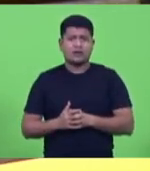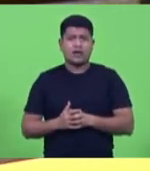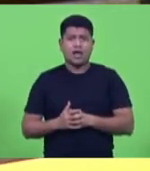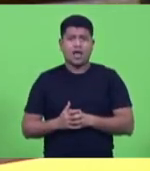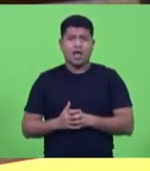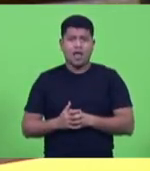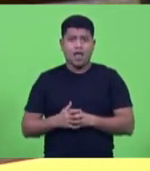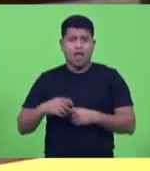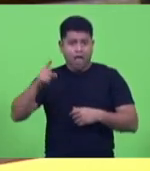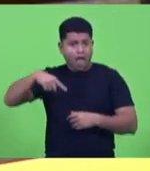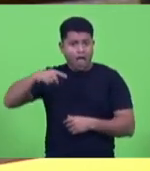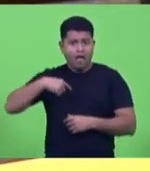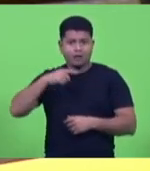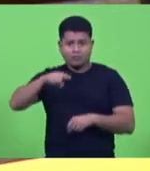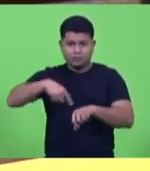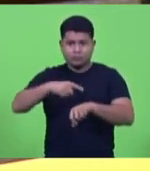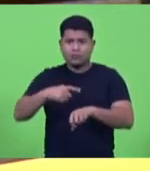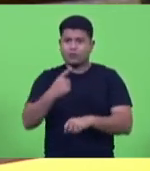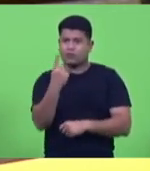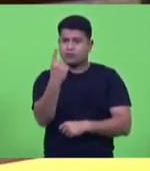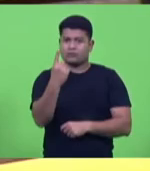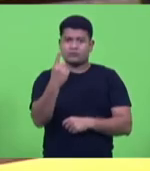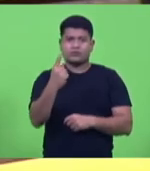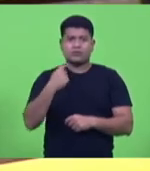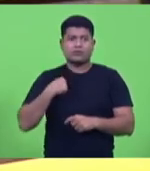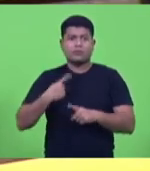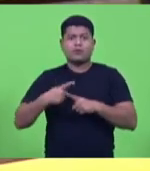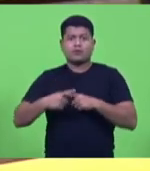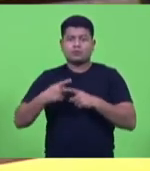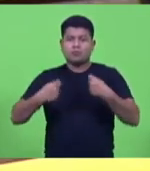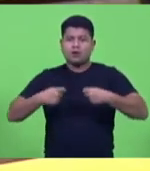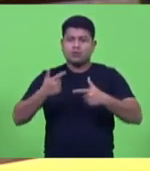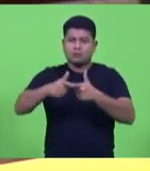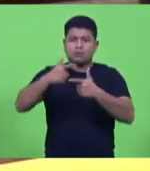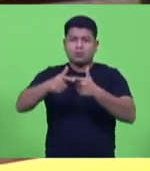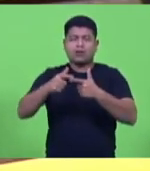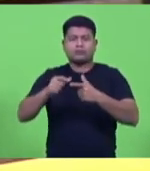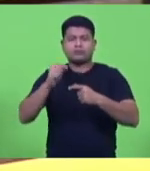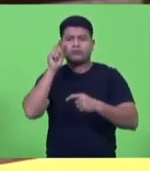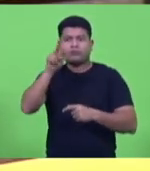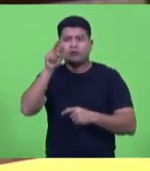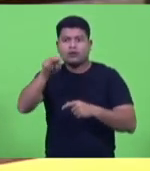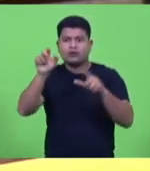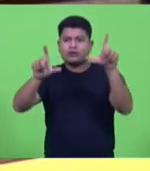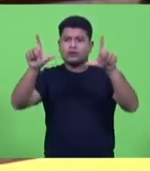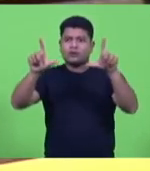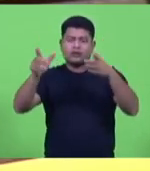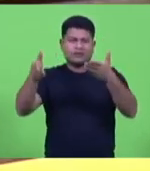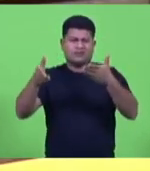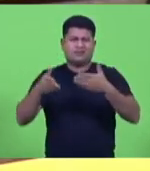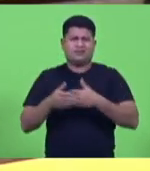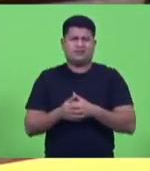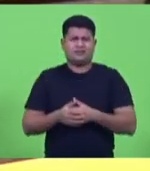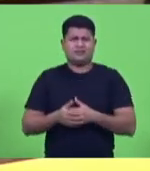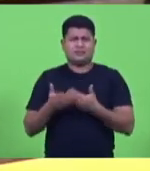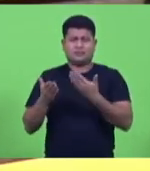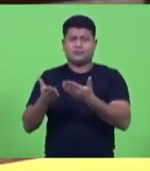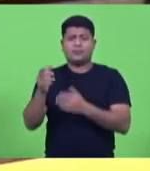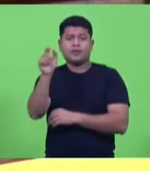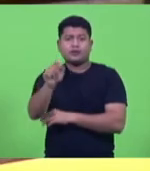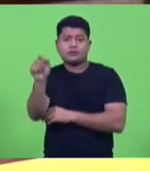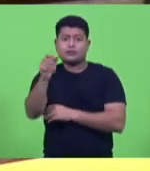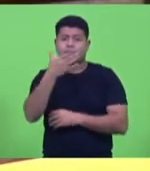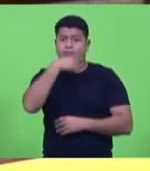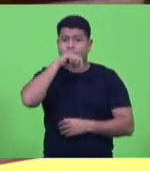que as crianças estão tendo uma hora de aula por causa do prejuízo da tela. E outra coisa, essa associação de pais e professores,